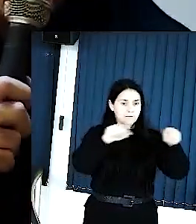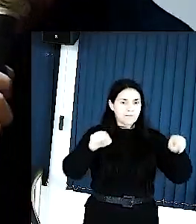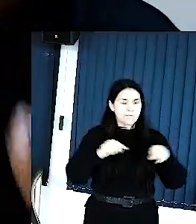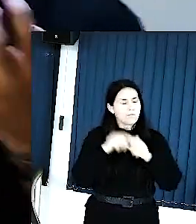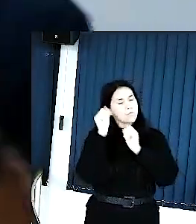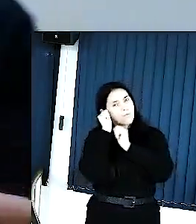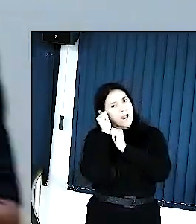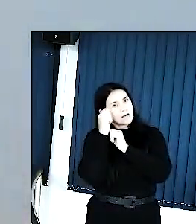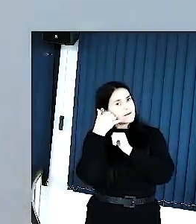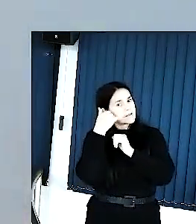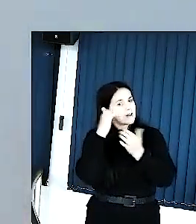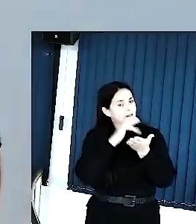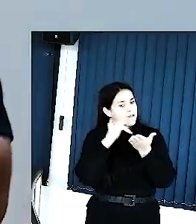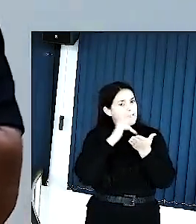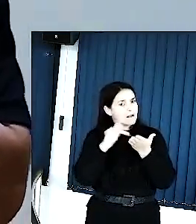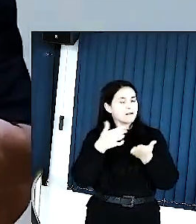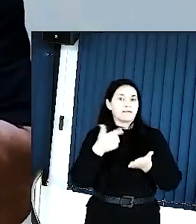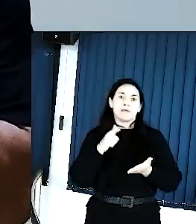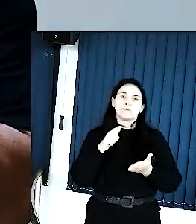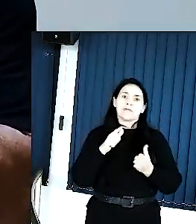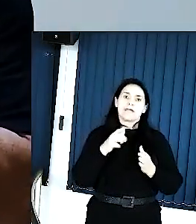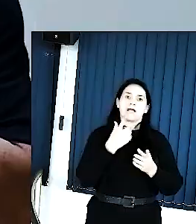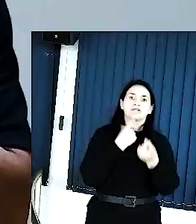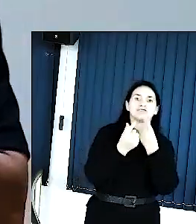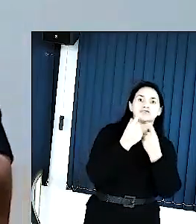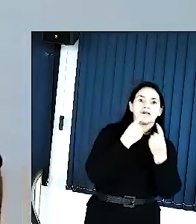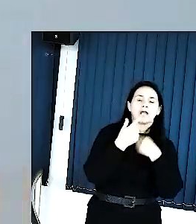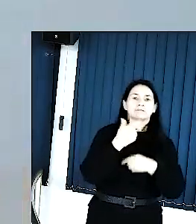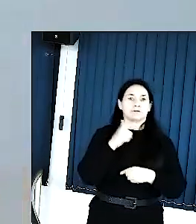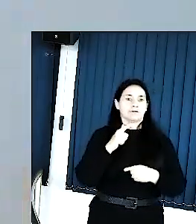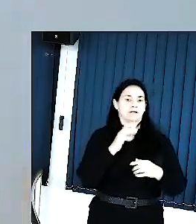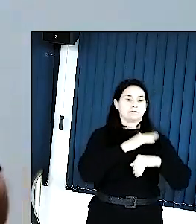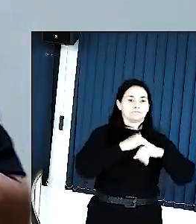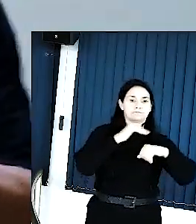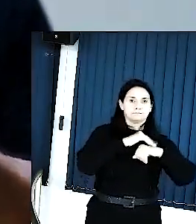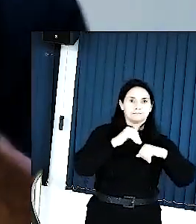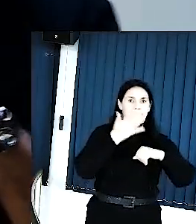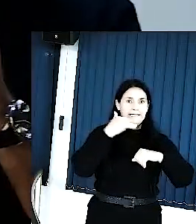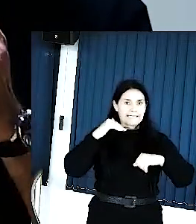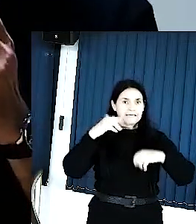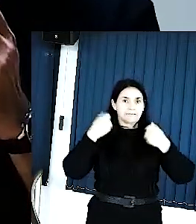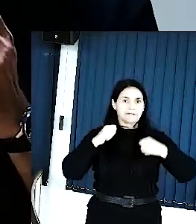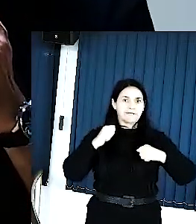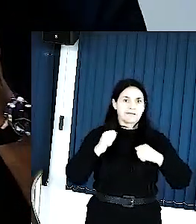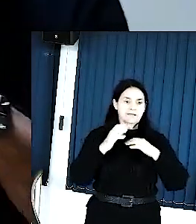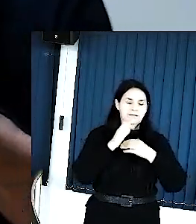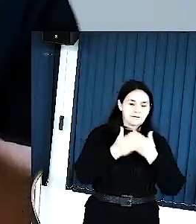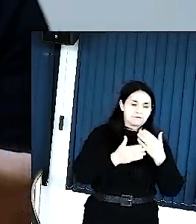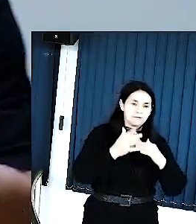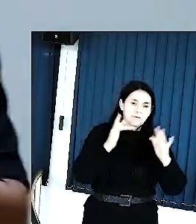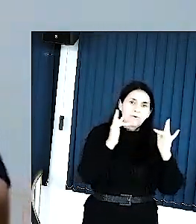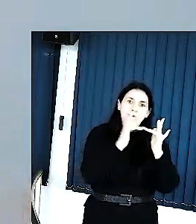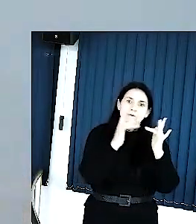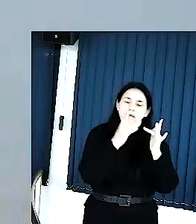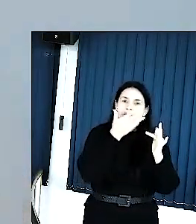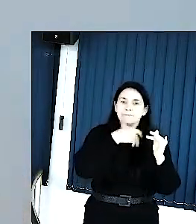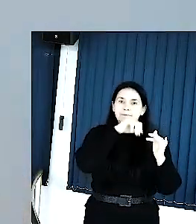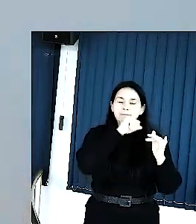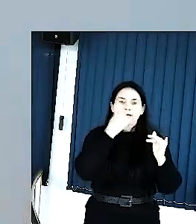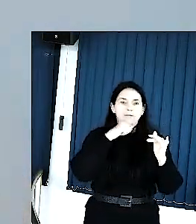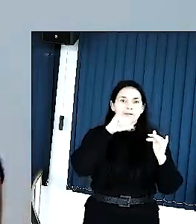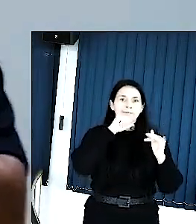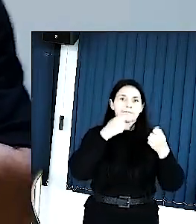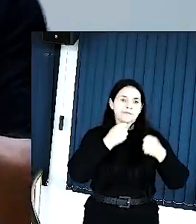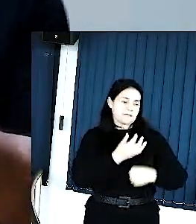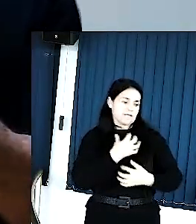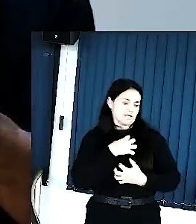tem presença, não tem carinho. A criança precisa conviver, ela precisa se sentir amada, ela precisa se sentir presente